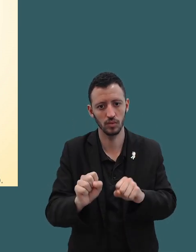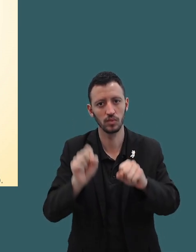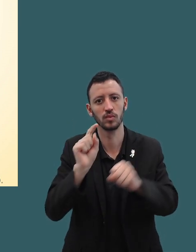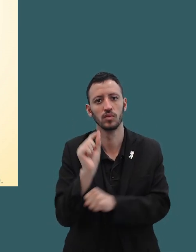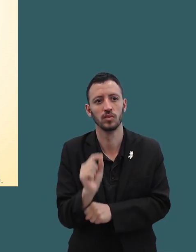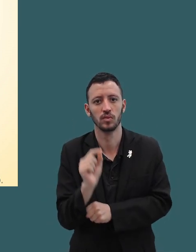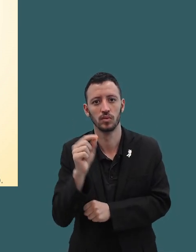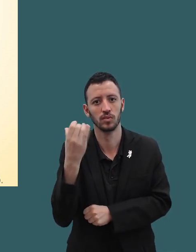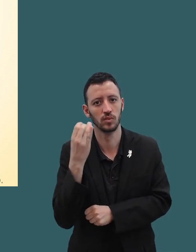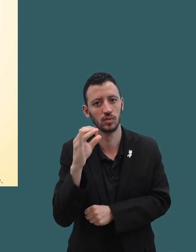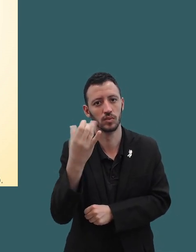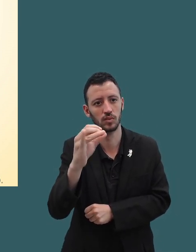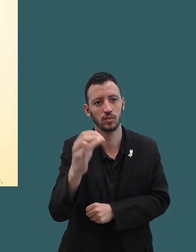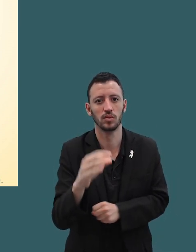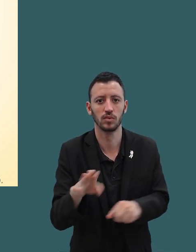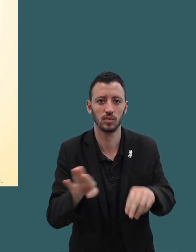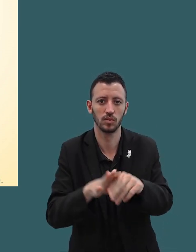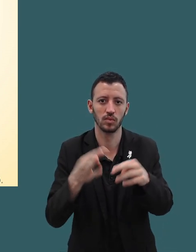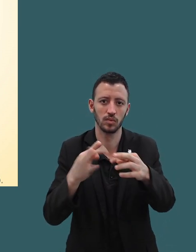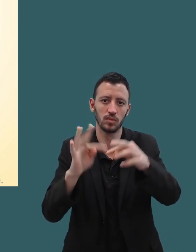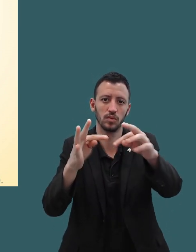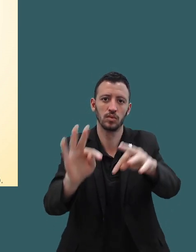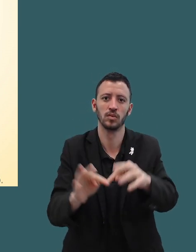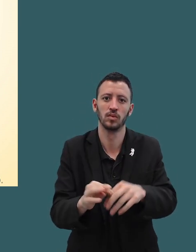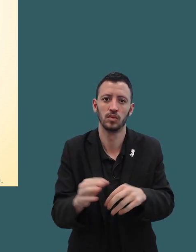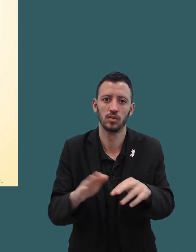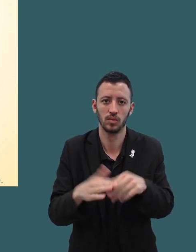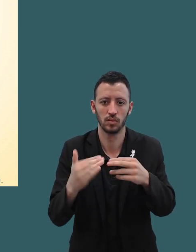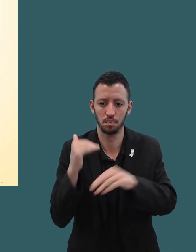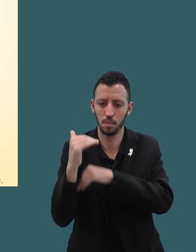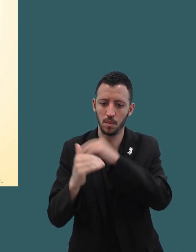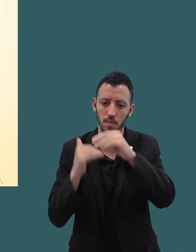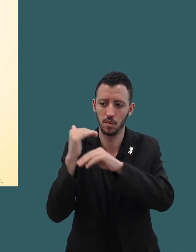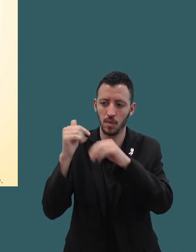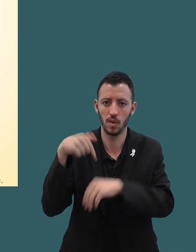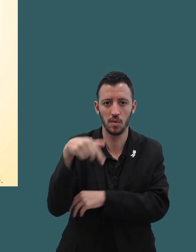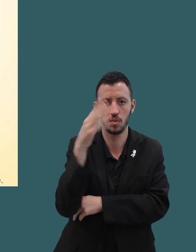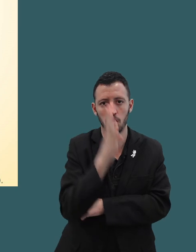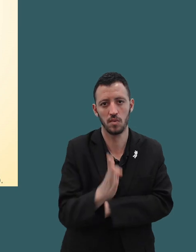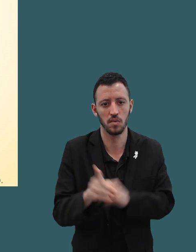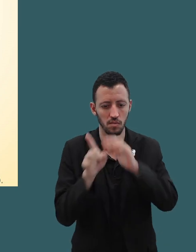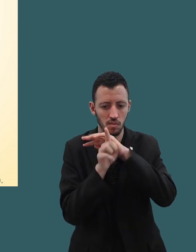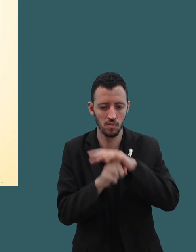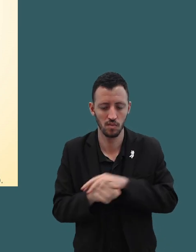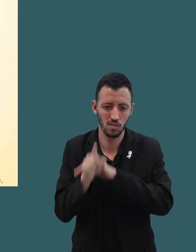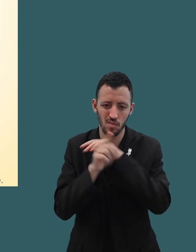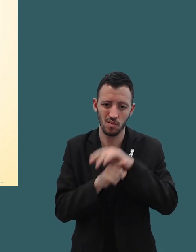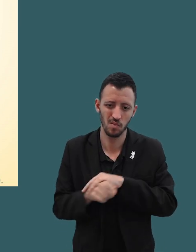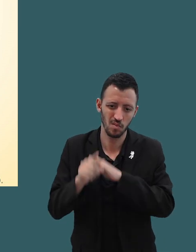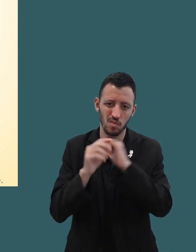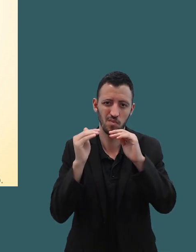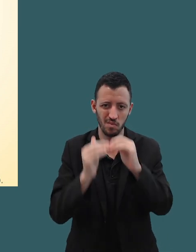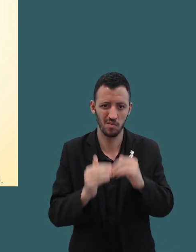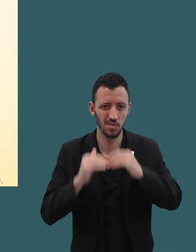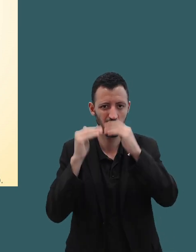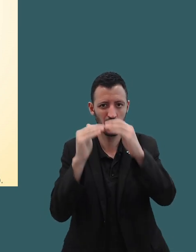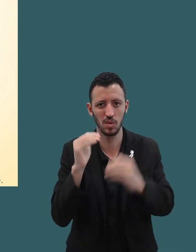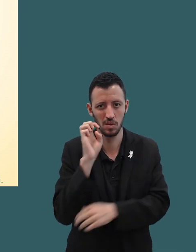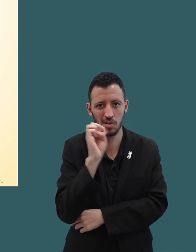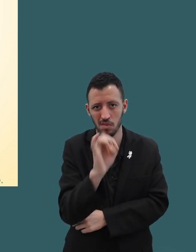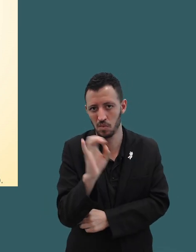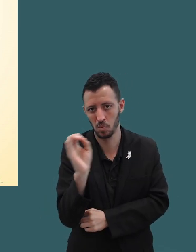ciência, de tecnologia avançado no Brasil, com pesquisa de alta ponta, sem a